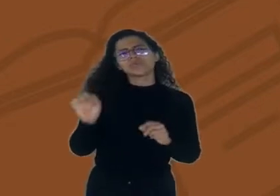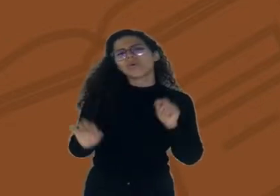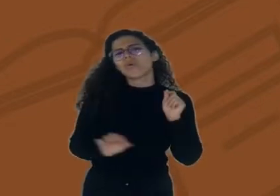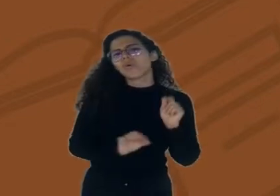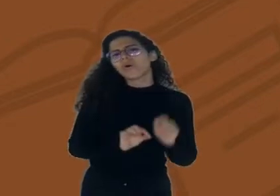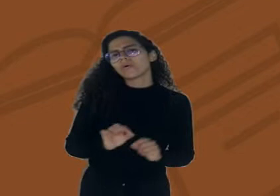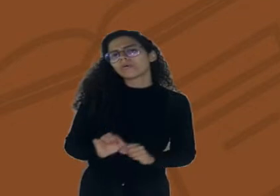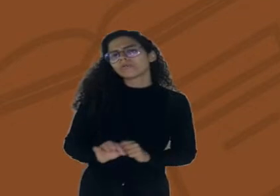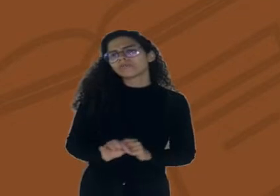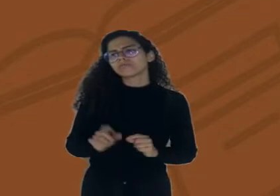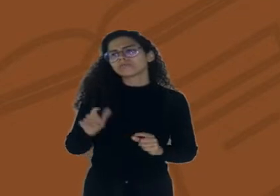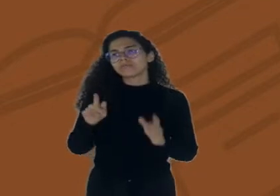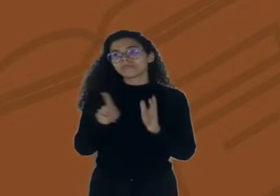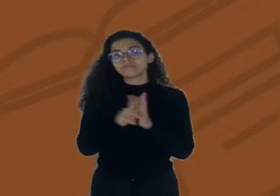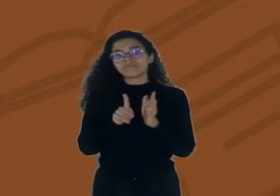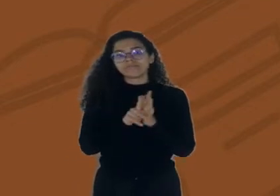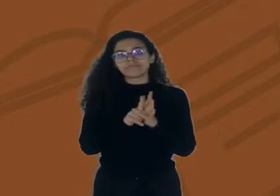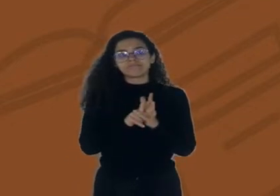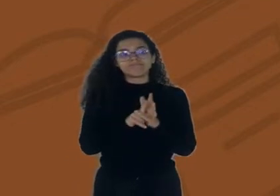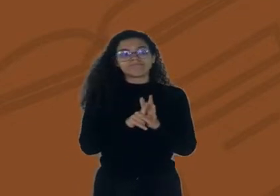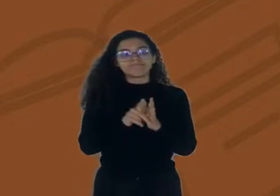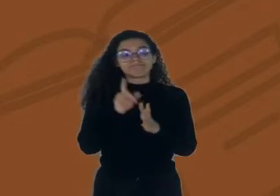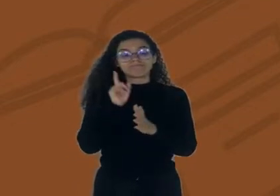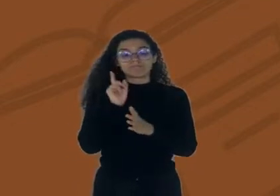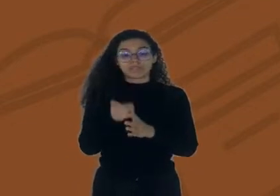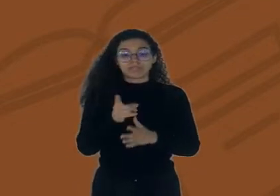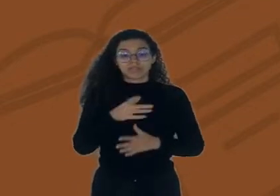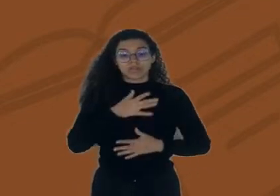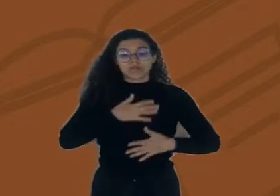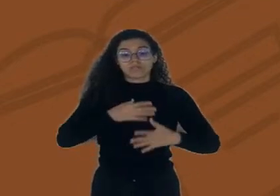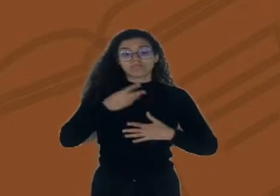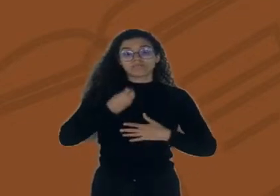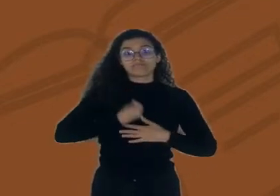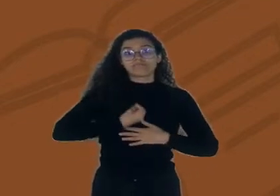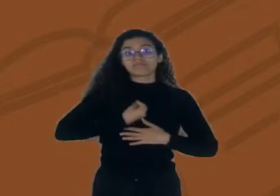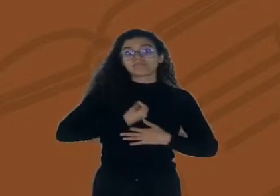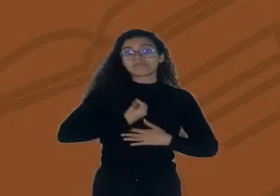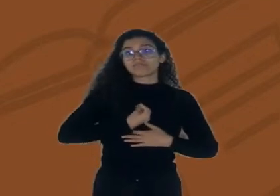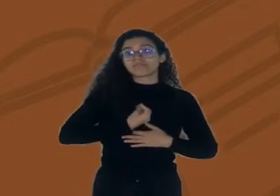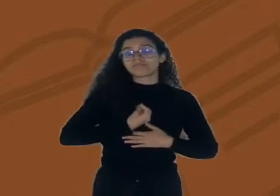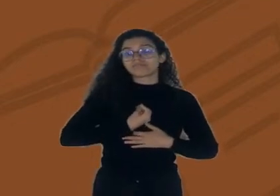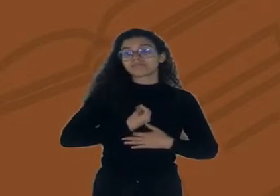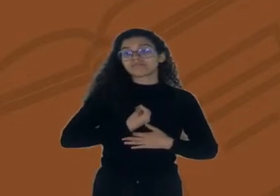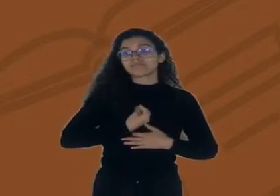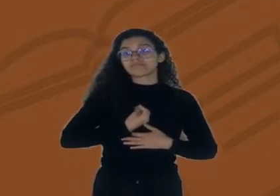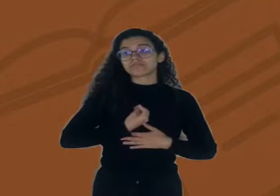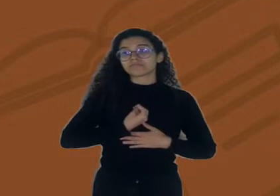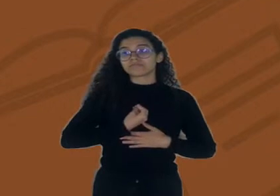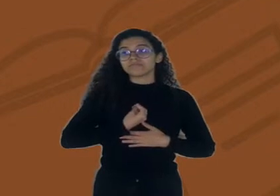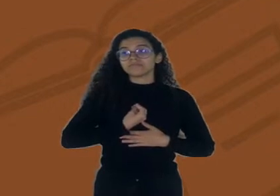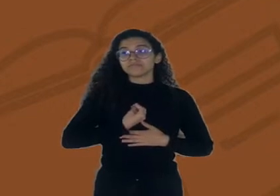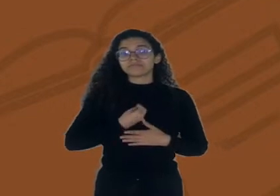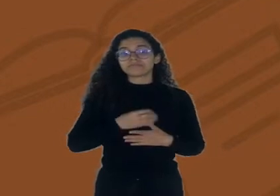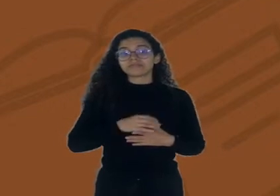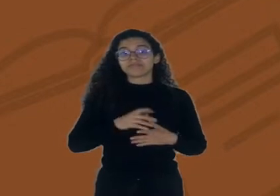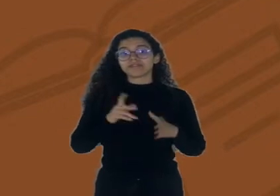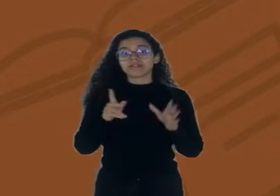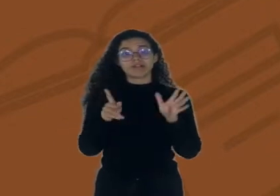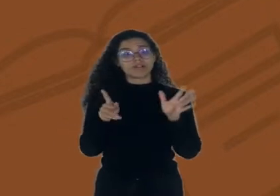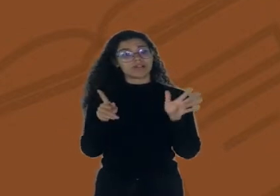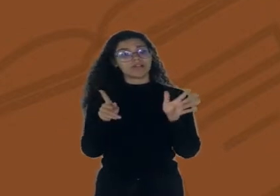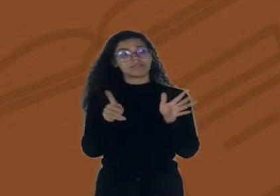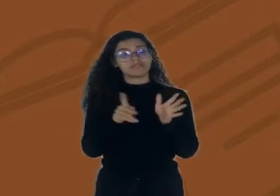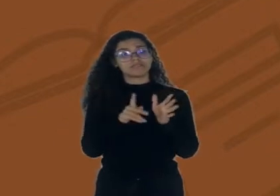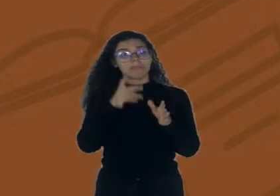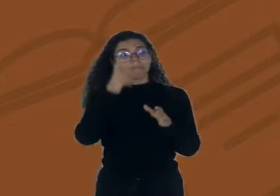sistemas que controlam aí o organismo vivo, que controla aí os seres vivos de uma